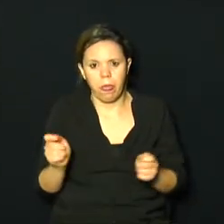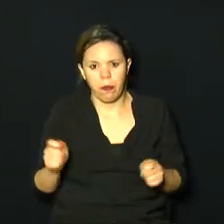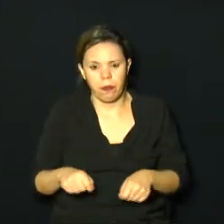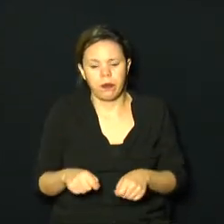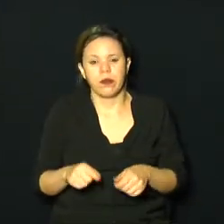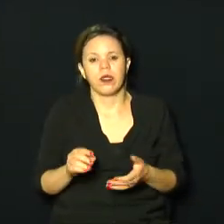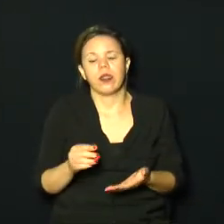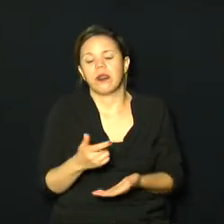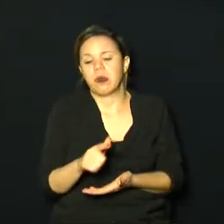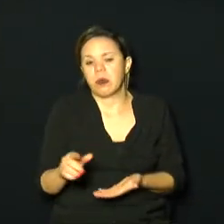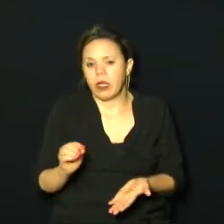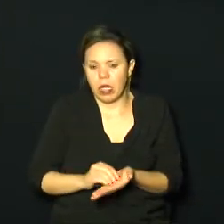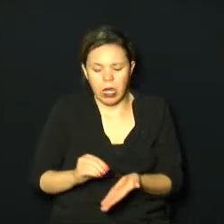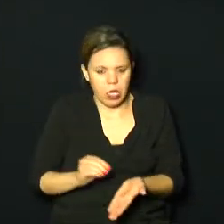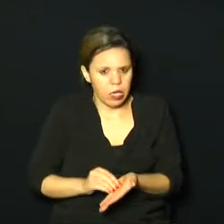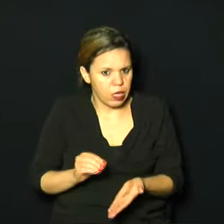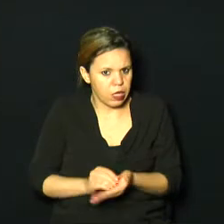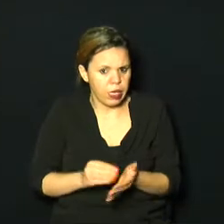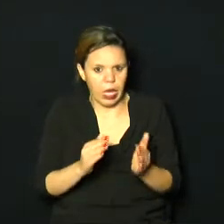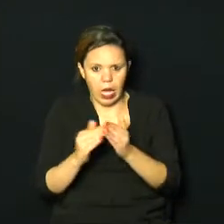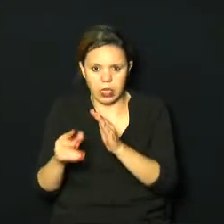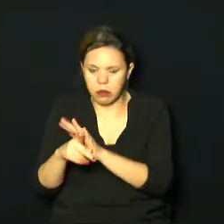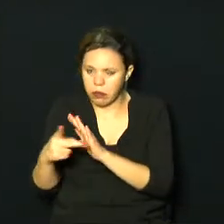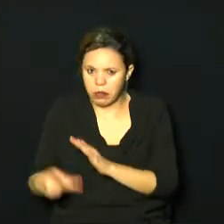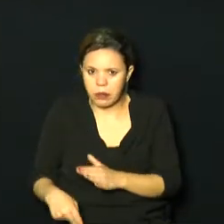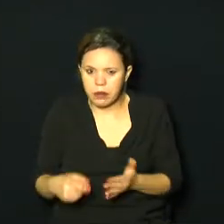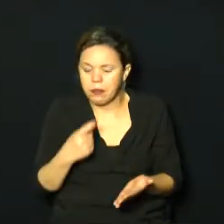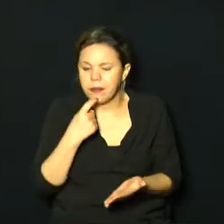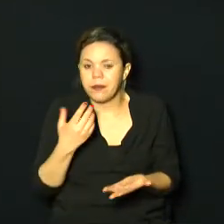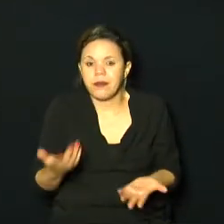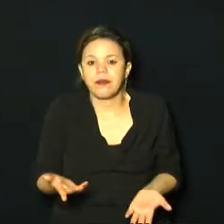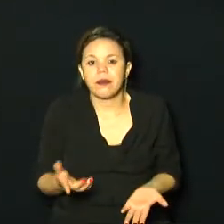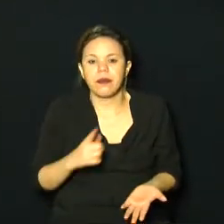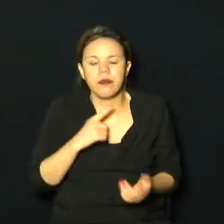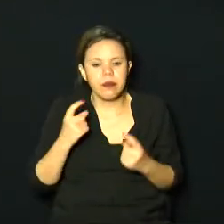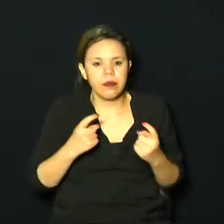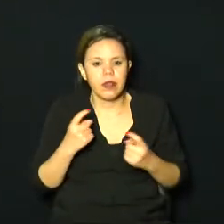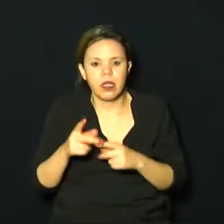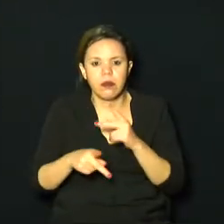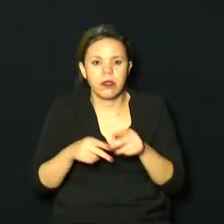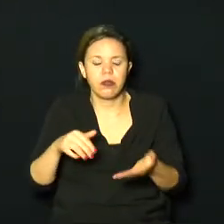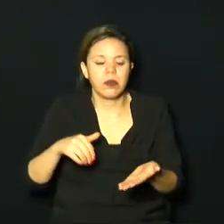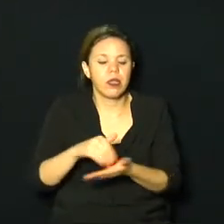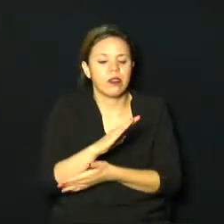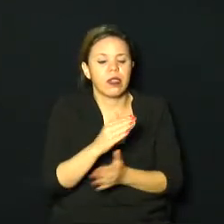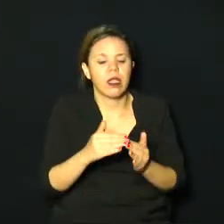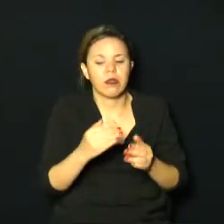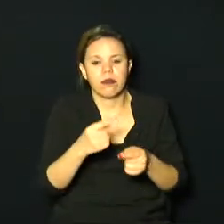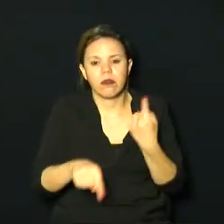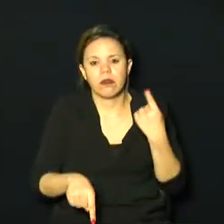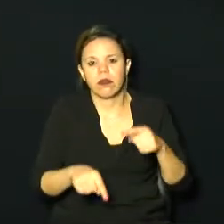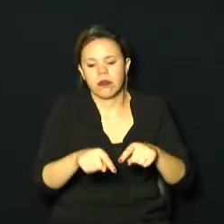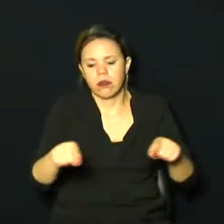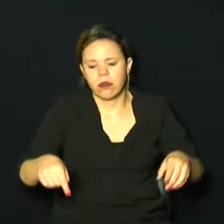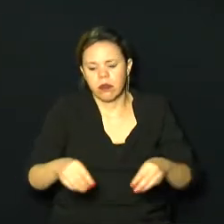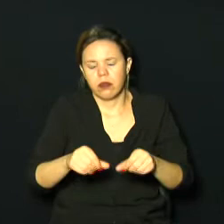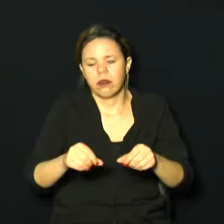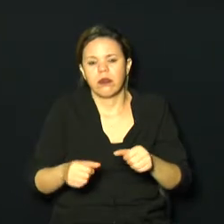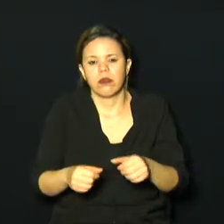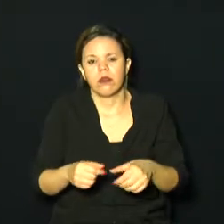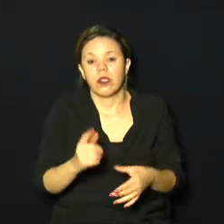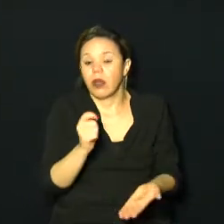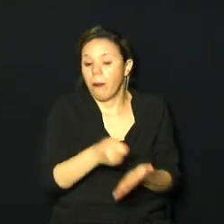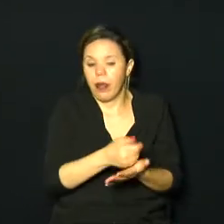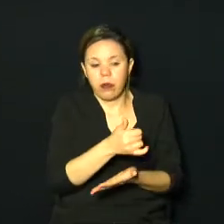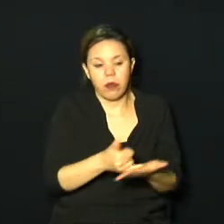habitacional de Campinas, há uma preocupação com o Nelson Mandela, porque foram despejados de forma equivocada num terreno onde não cumpria a função social,